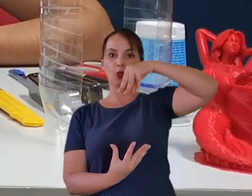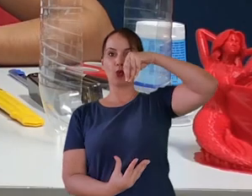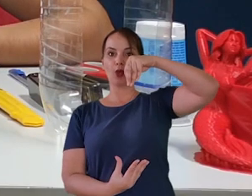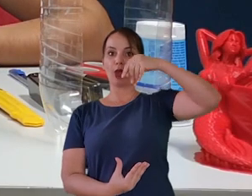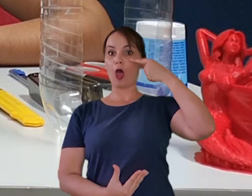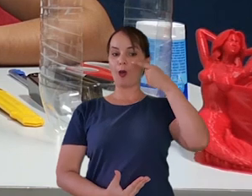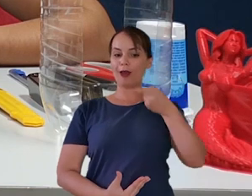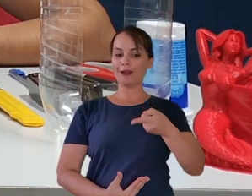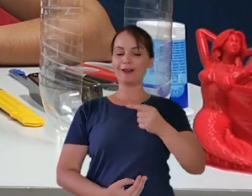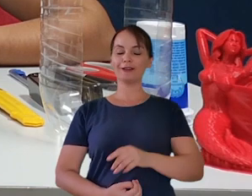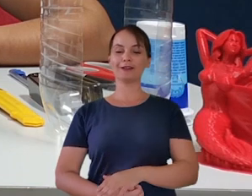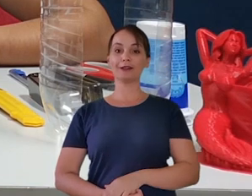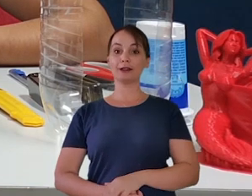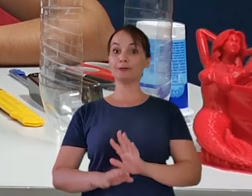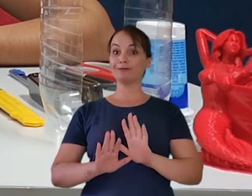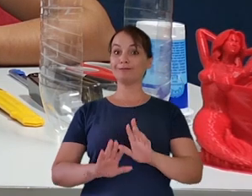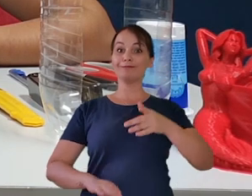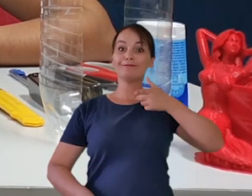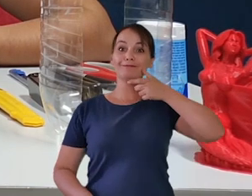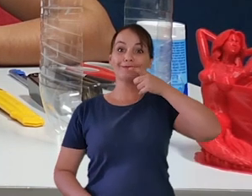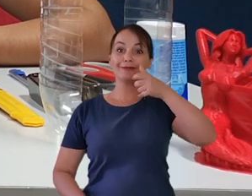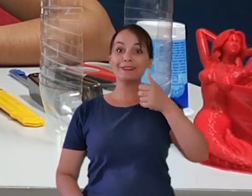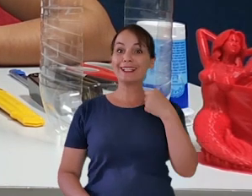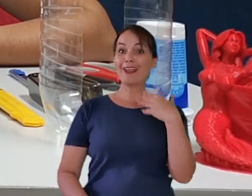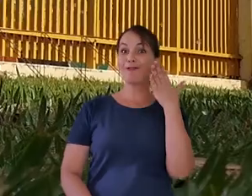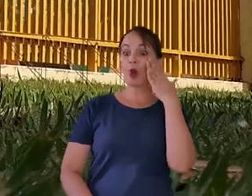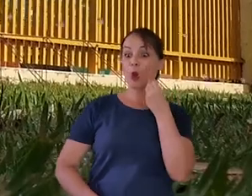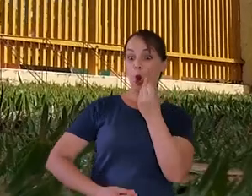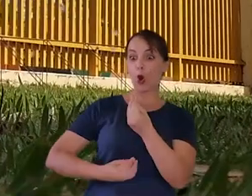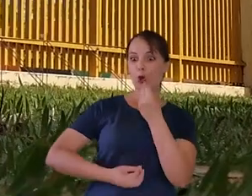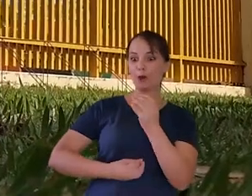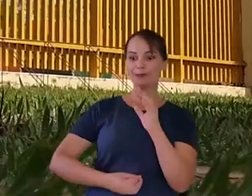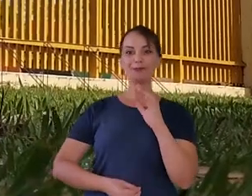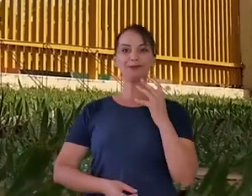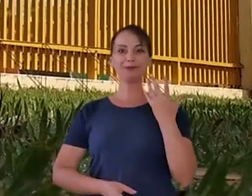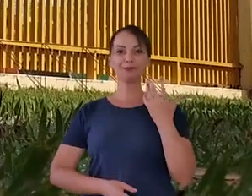como ele ficou. Mas o interessante é ver ele funcionando.